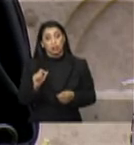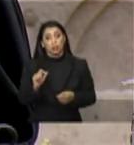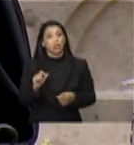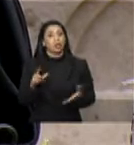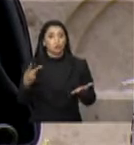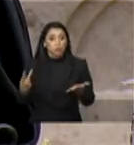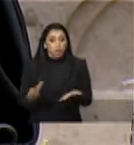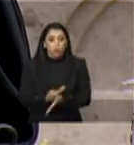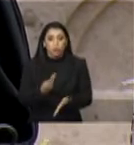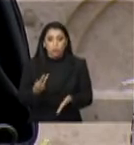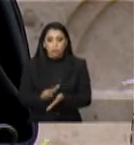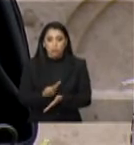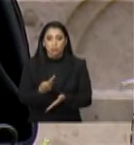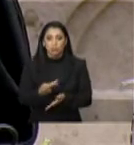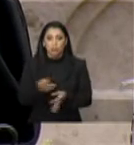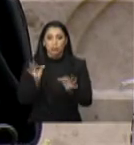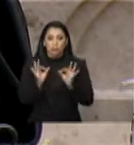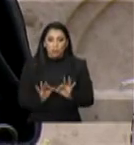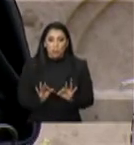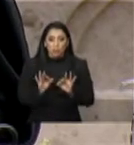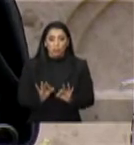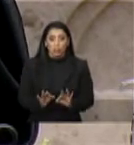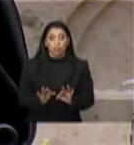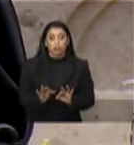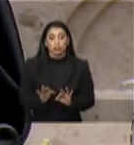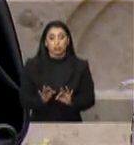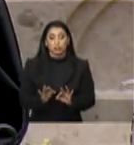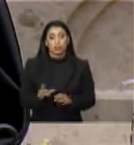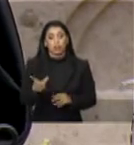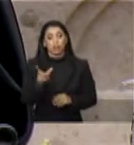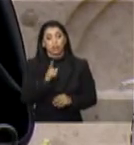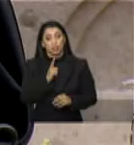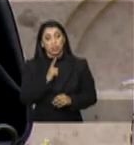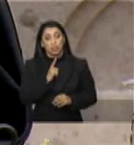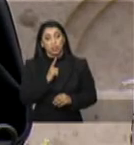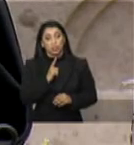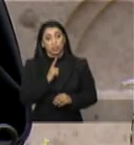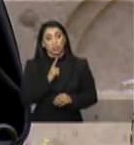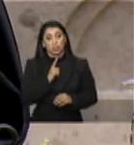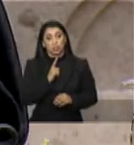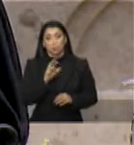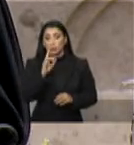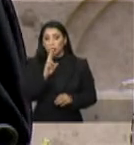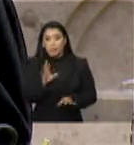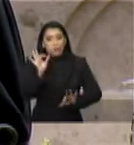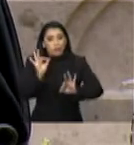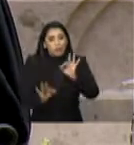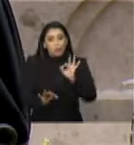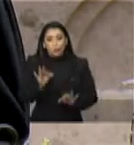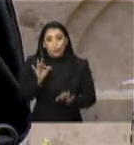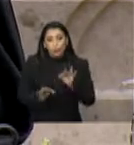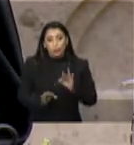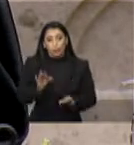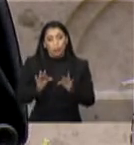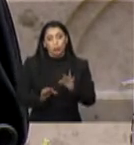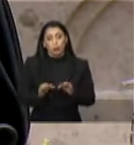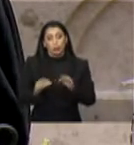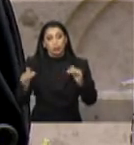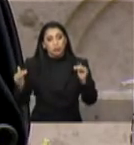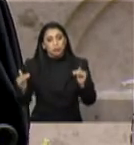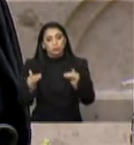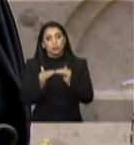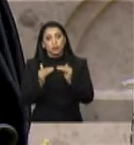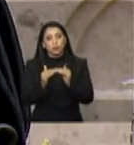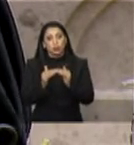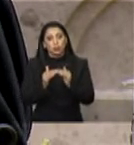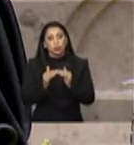fática não dizer que é oceniano que alcance um resultado justo e possível dentro da do